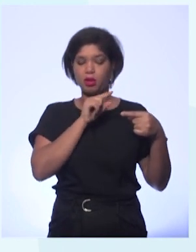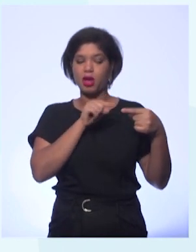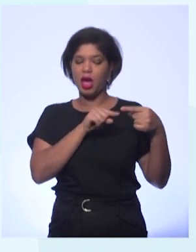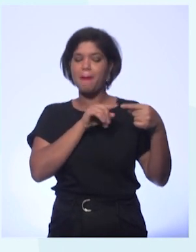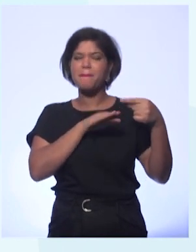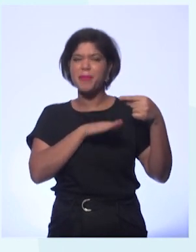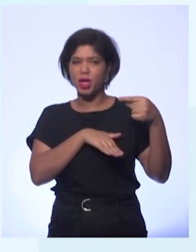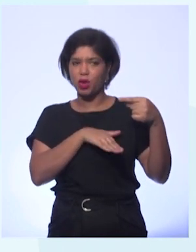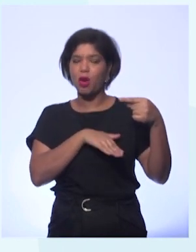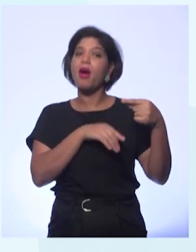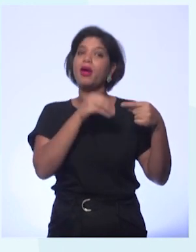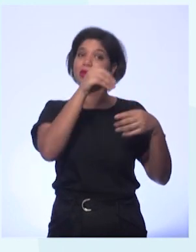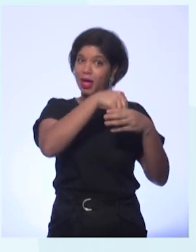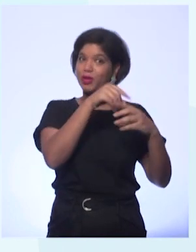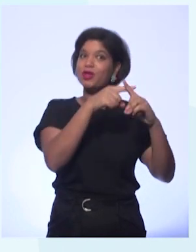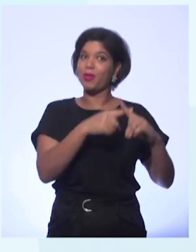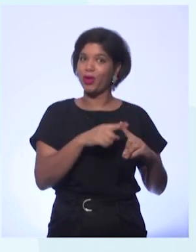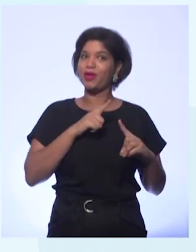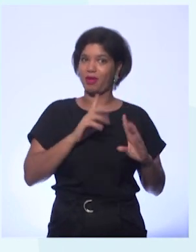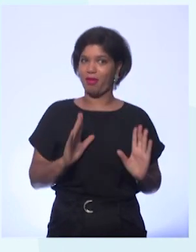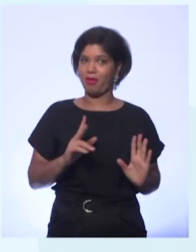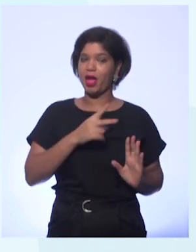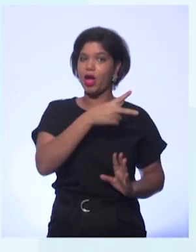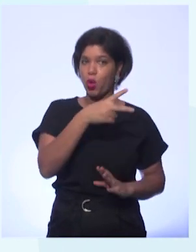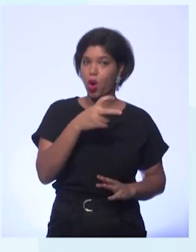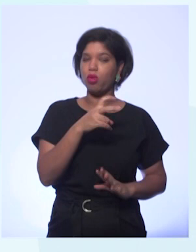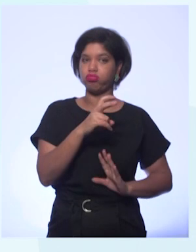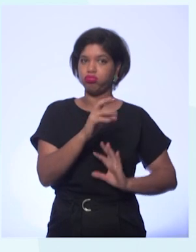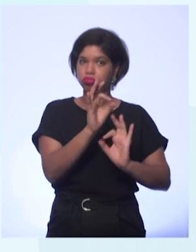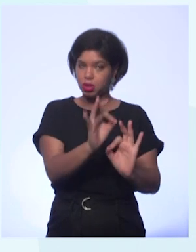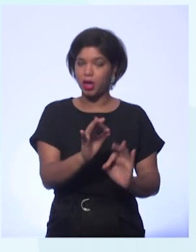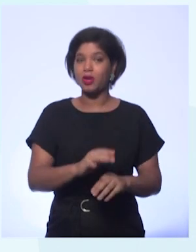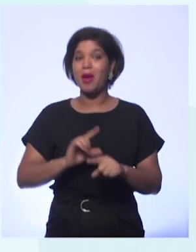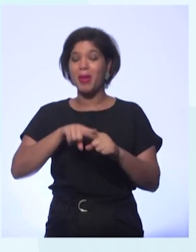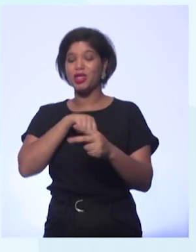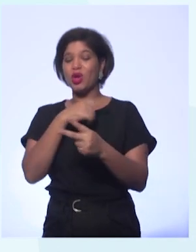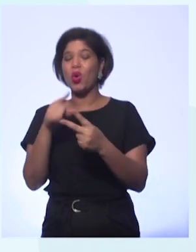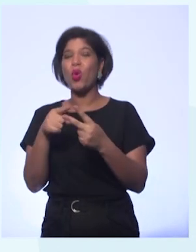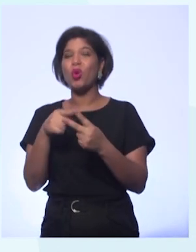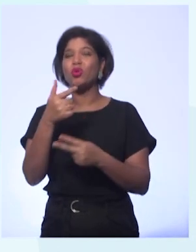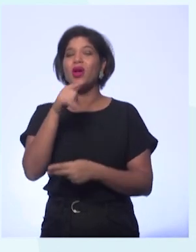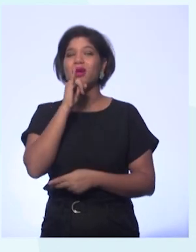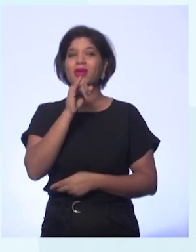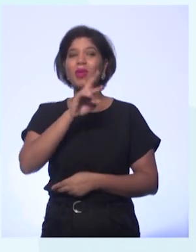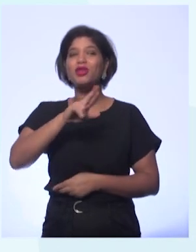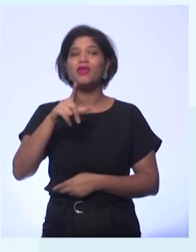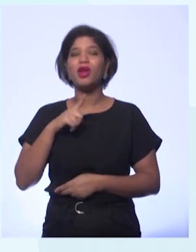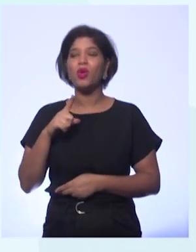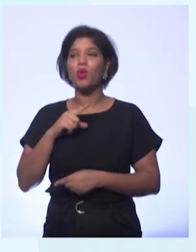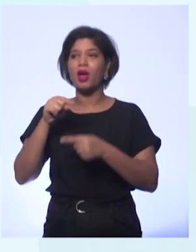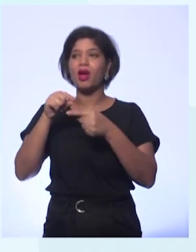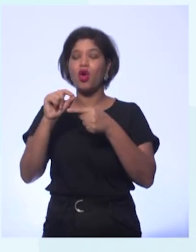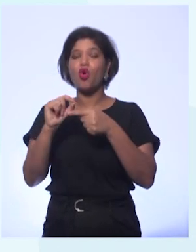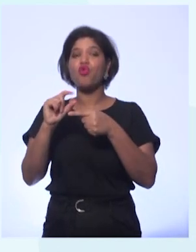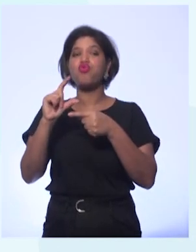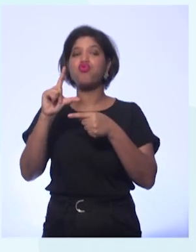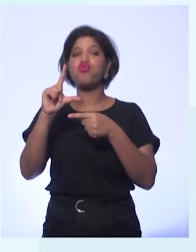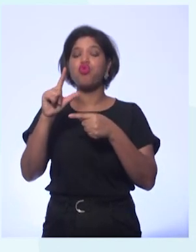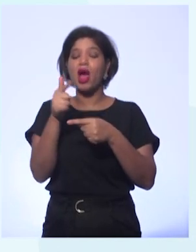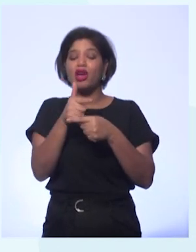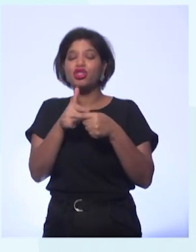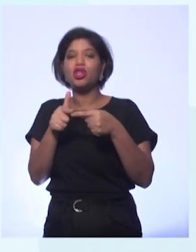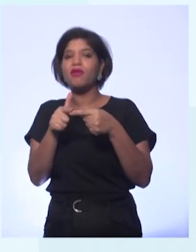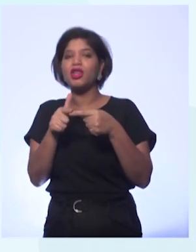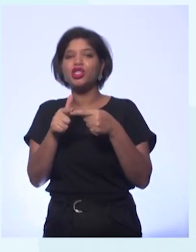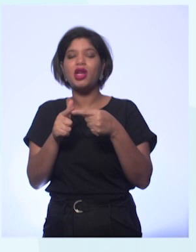mas é da tabuada. Então dá certinho, dá um inteiro. Agora, na fração imprópria, o número de cima é maior que o de baixo, mas se eu dividir, não vai